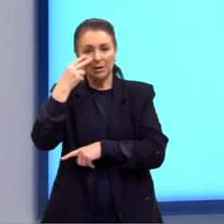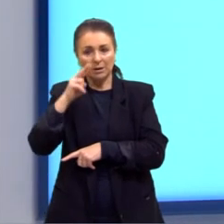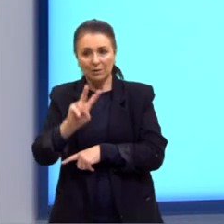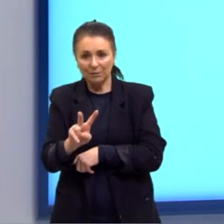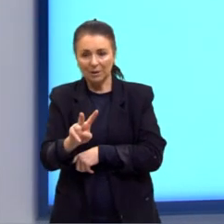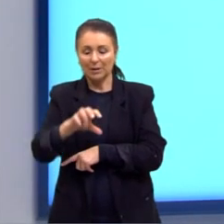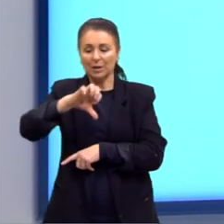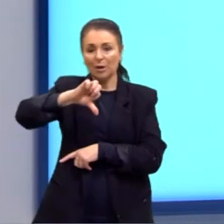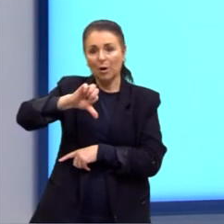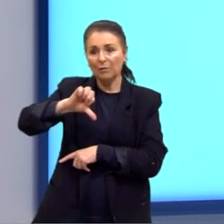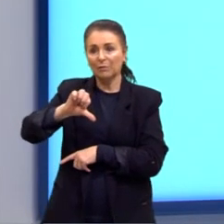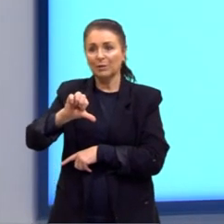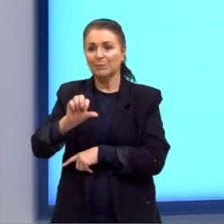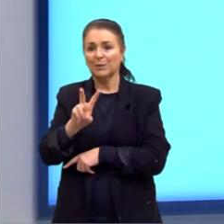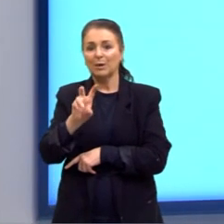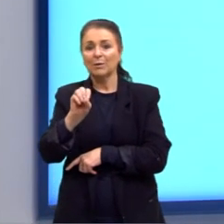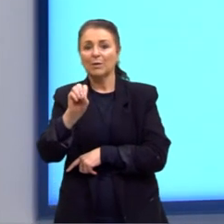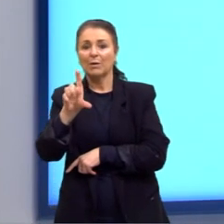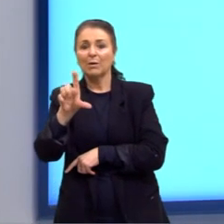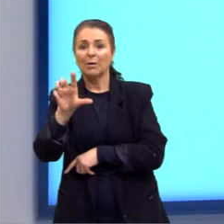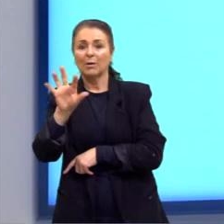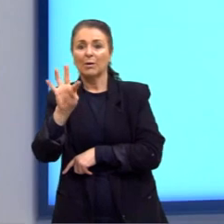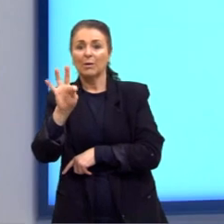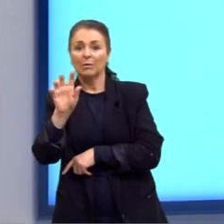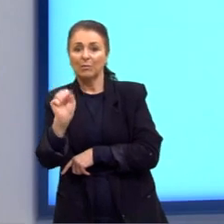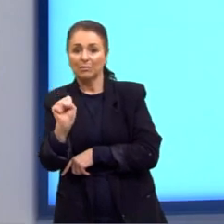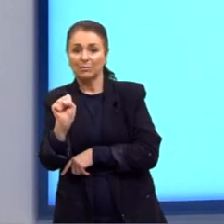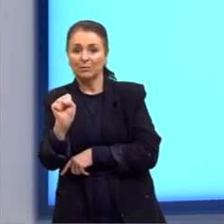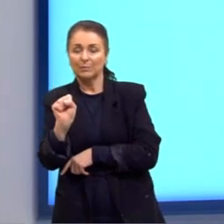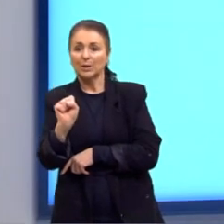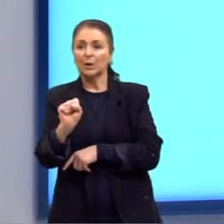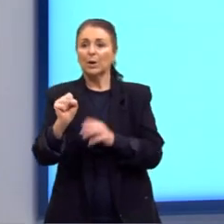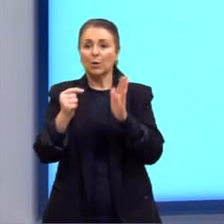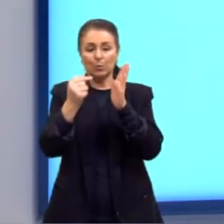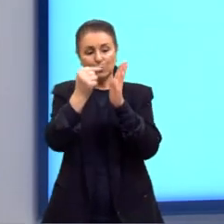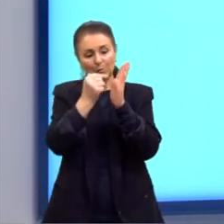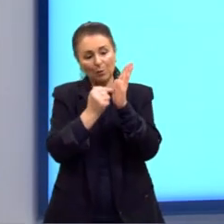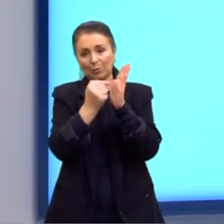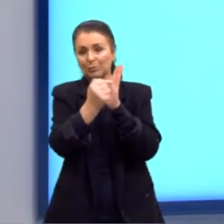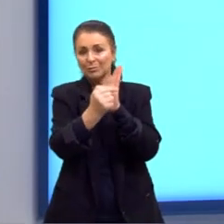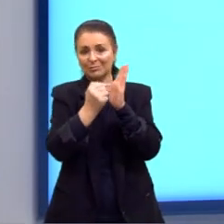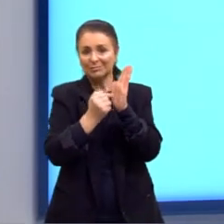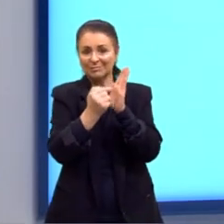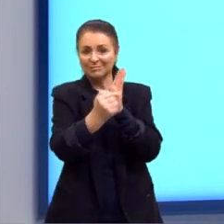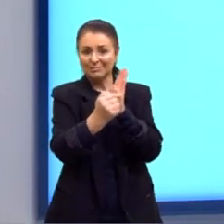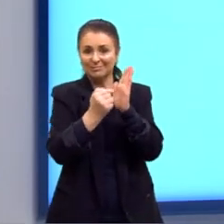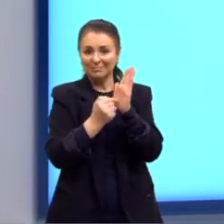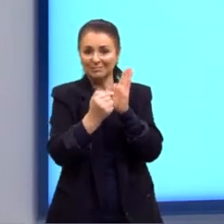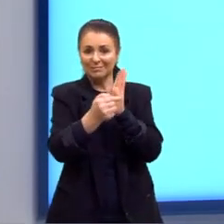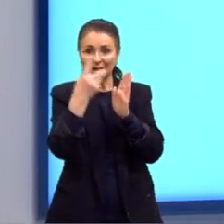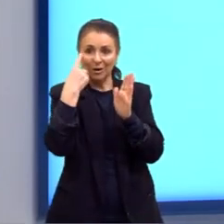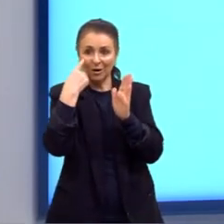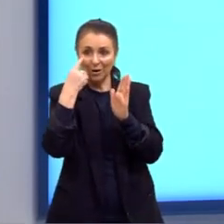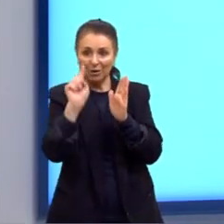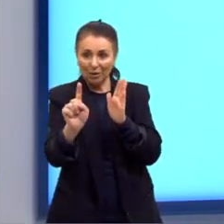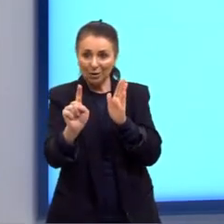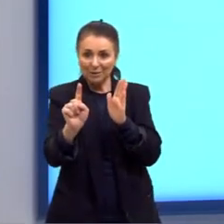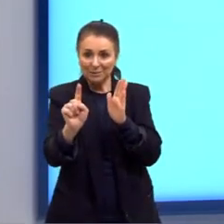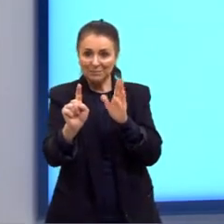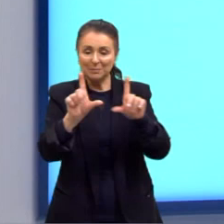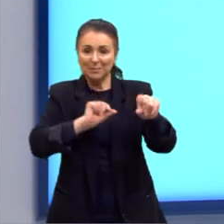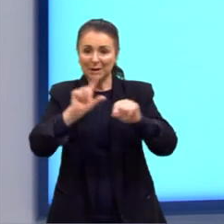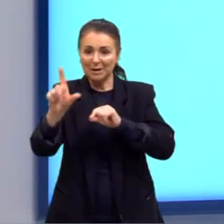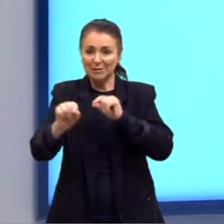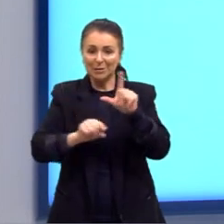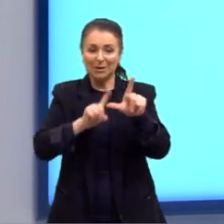como a gente tem 9 volts a gente precisa de 9 volts os pontos melhores para gente né olhando todas as opções tá preciso